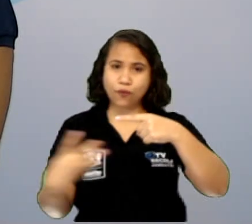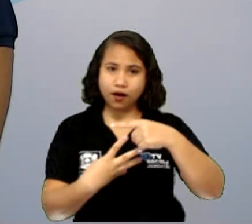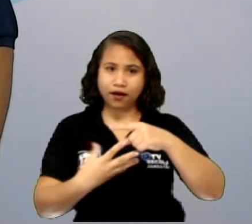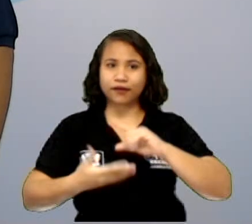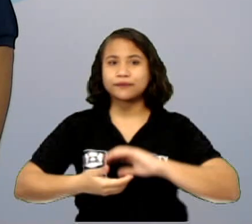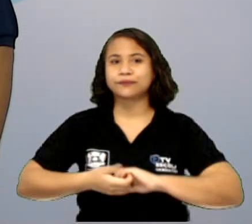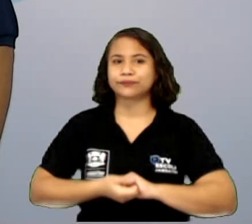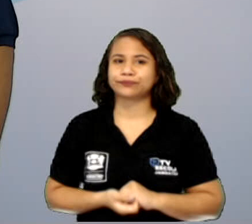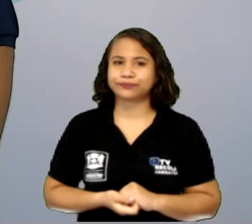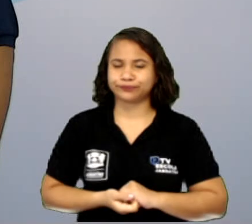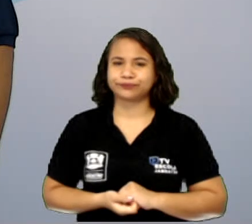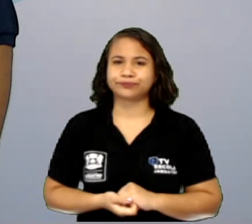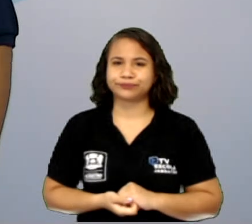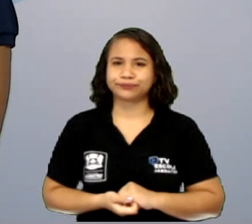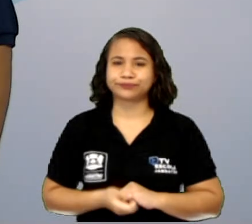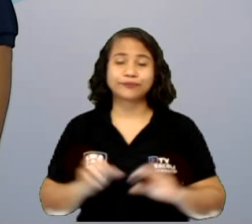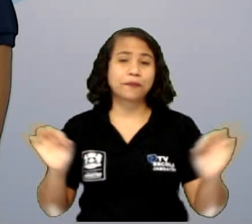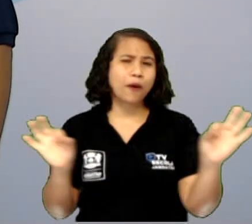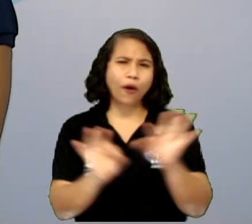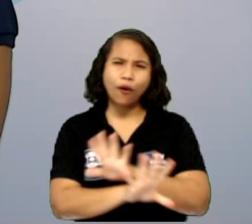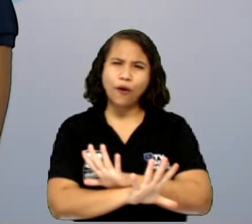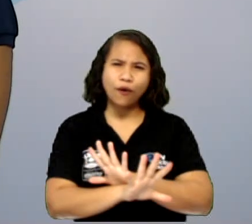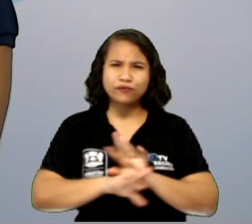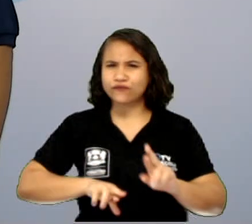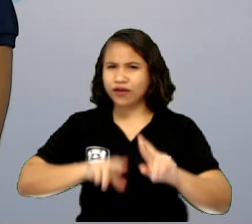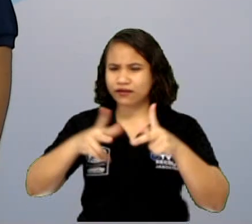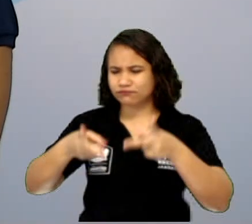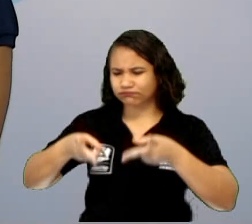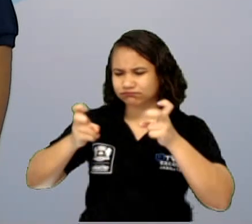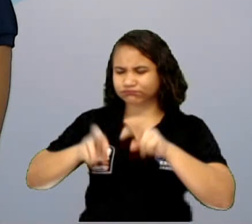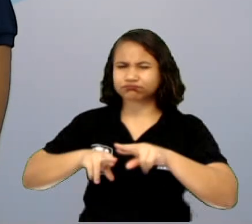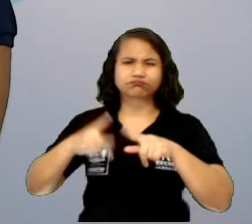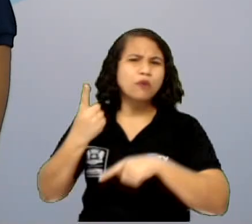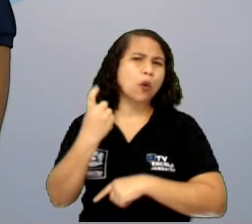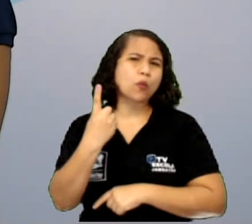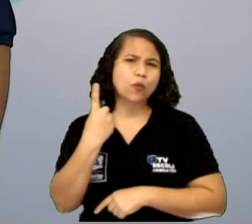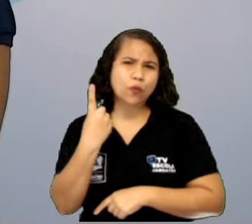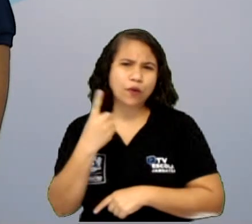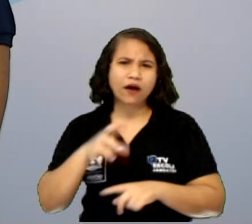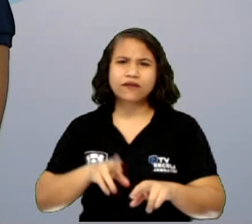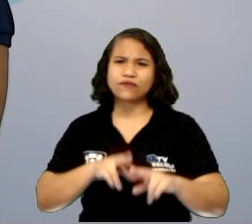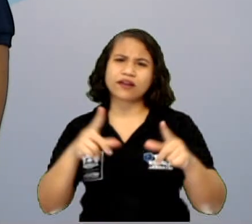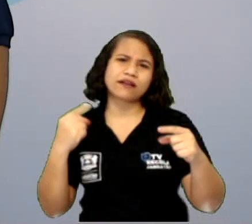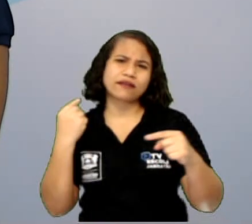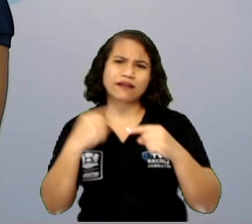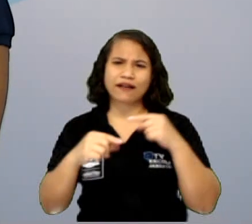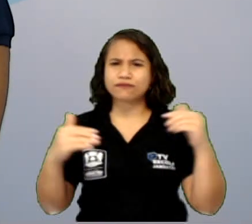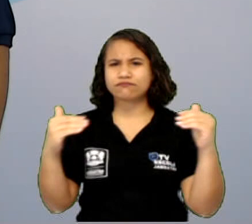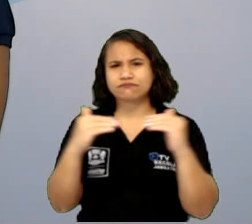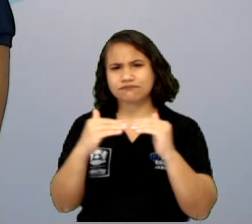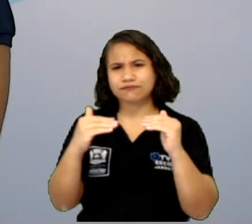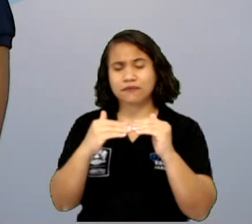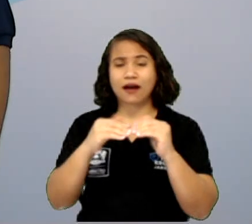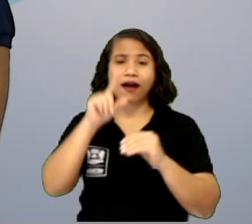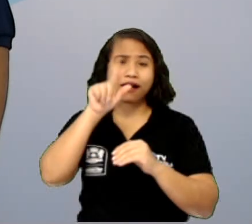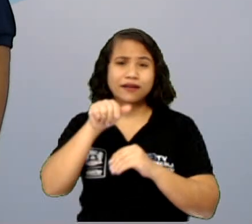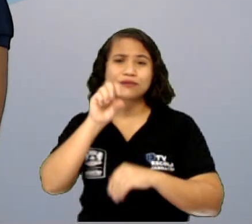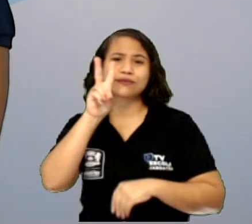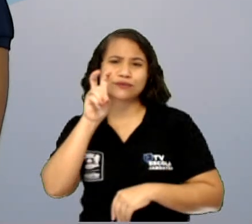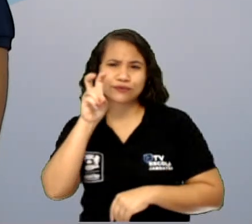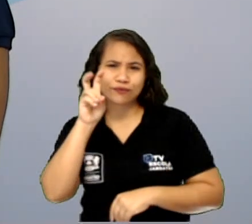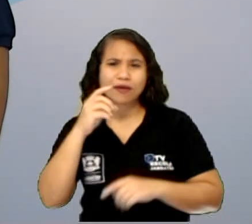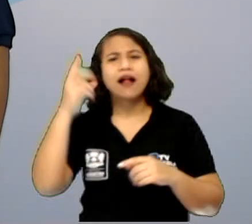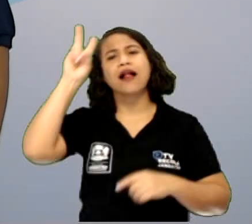ficar assim e pronto A única diferença que tem da diretamente proporcional obrigação mente proporcionar Essa questão aí a gente